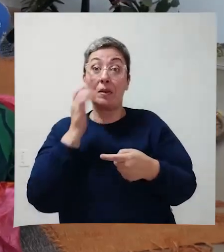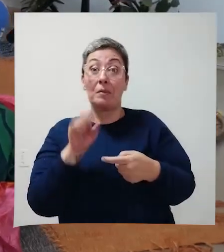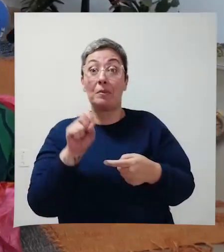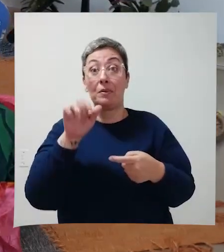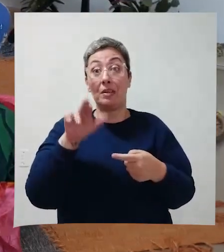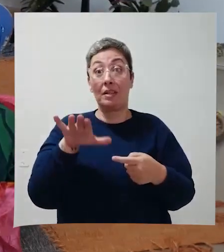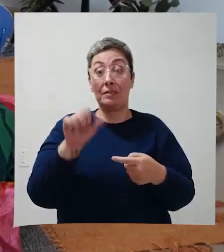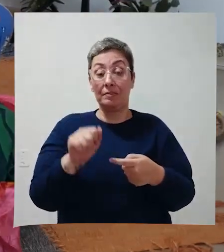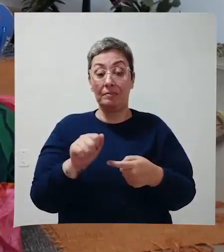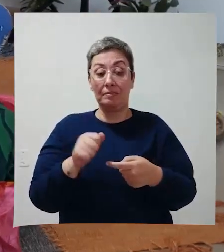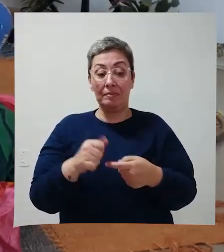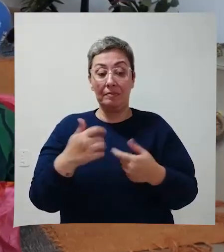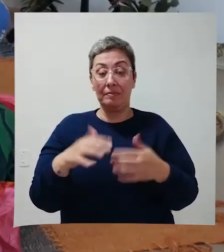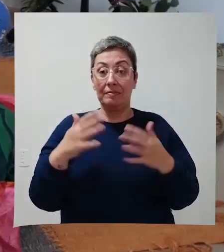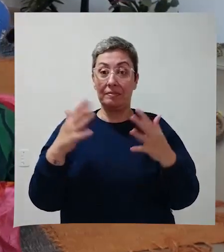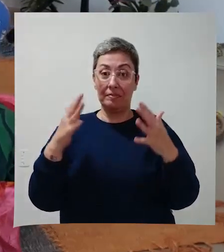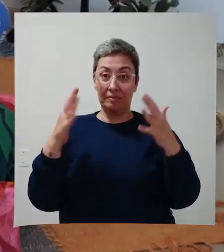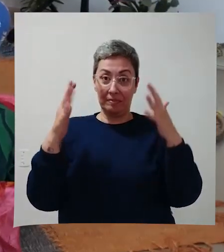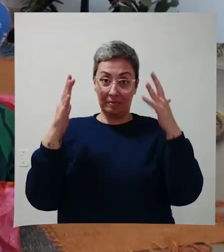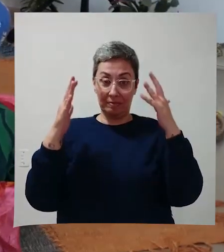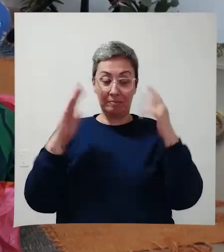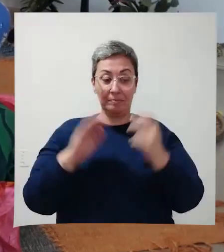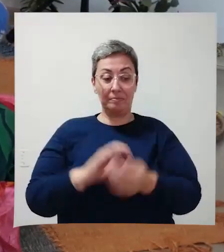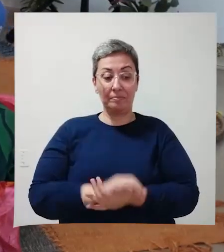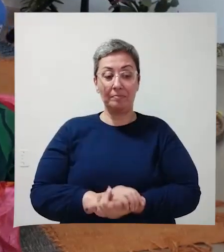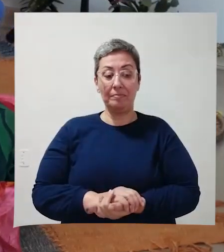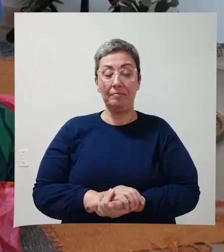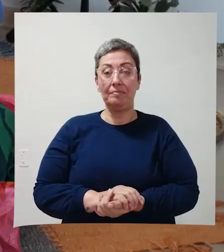de ouro, é de samburá.